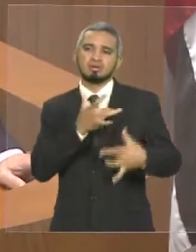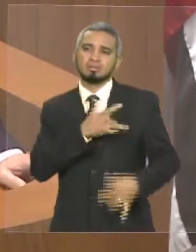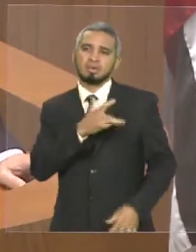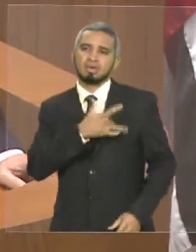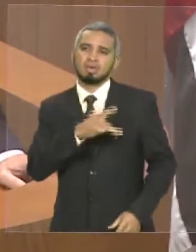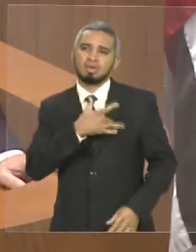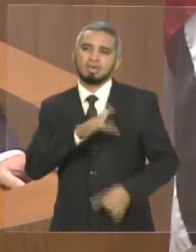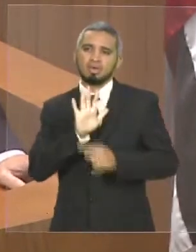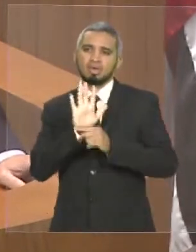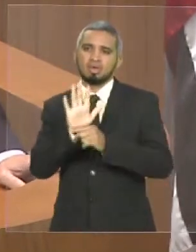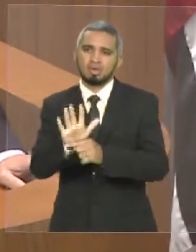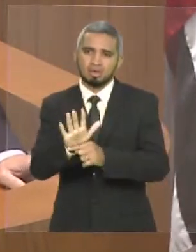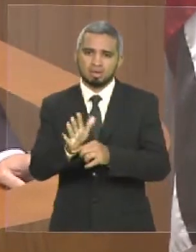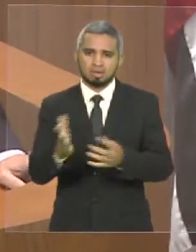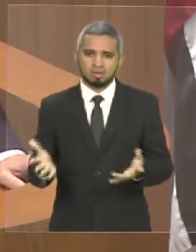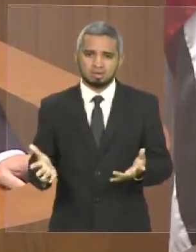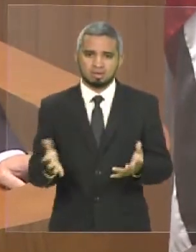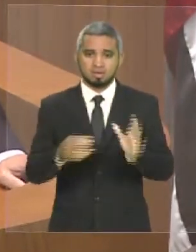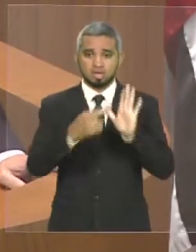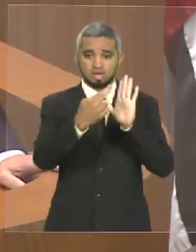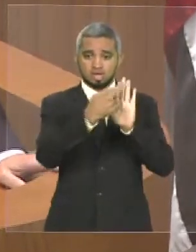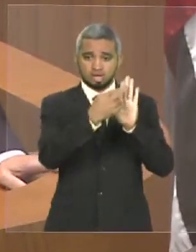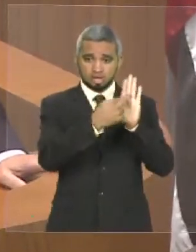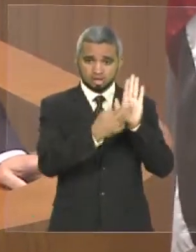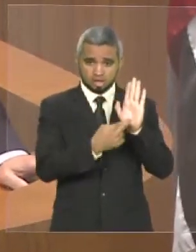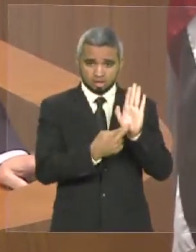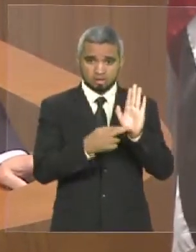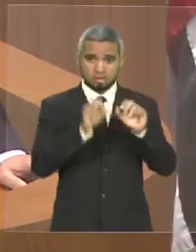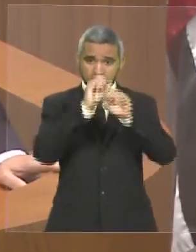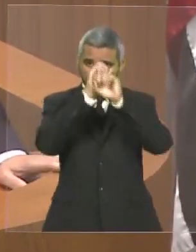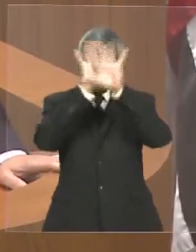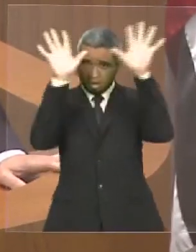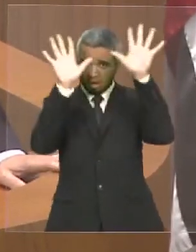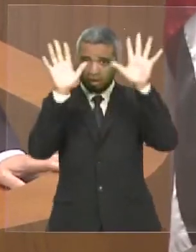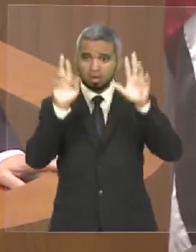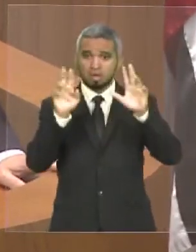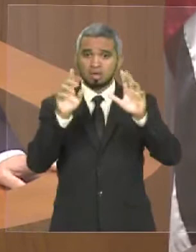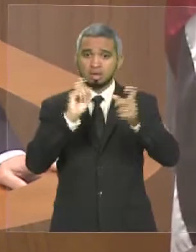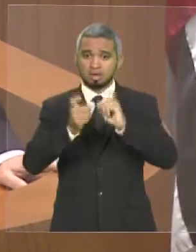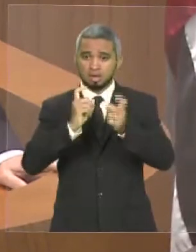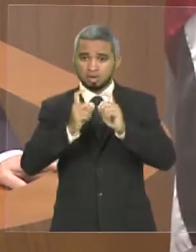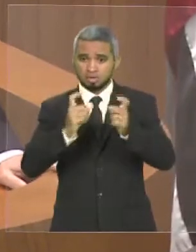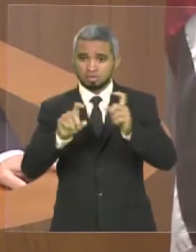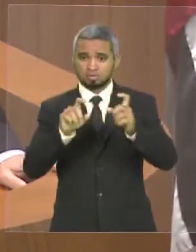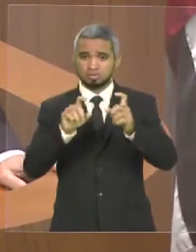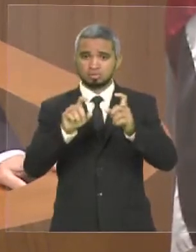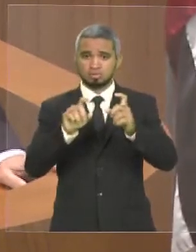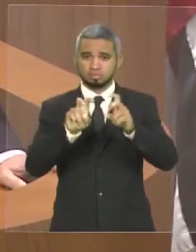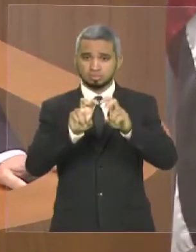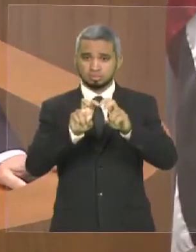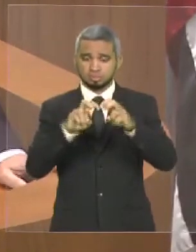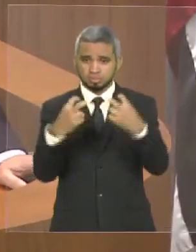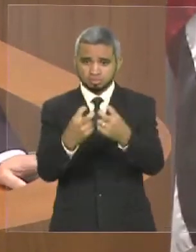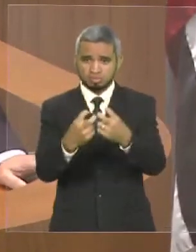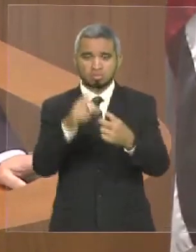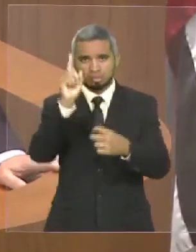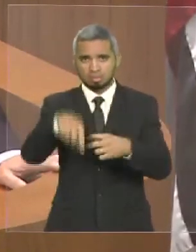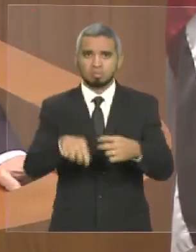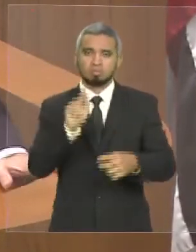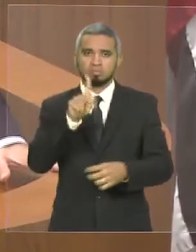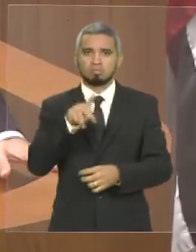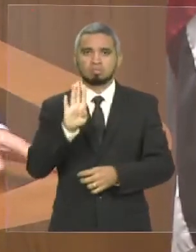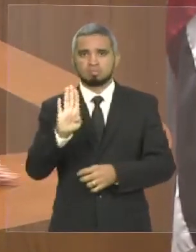qualquer reunião de comissão desta casa, deputada Andréa Murá, é pública e, portanto, eles têm direito de participar.